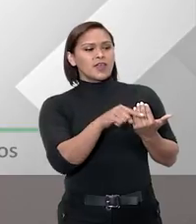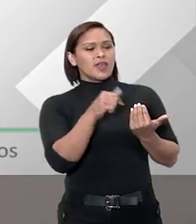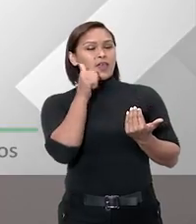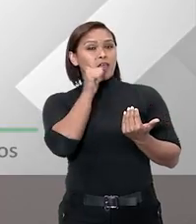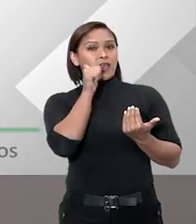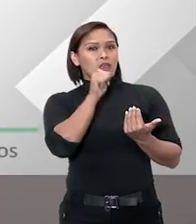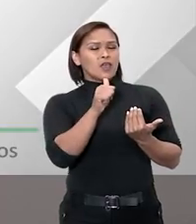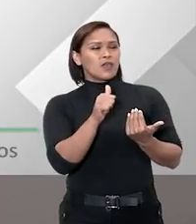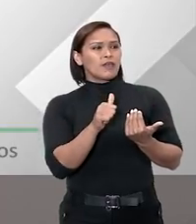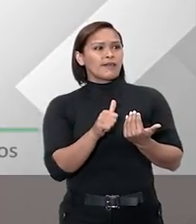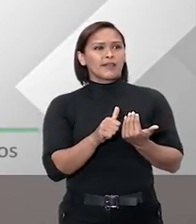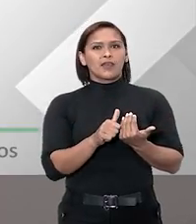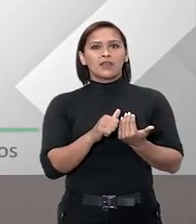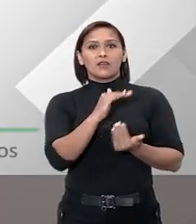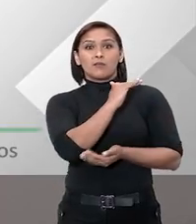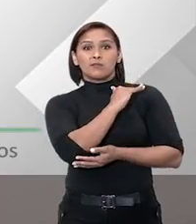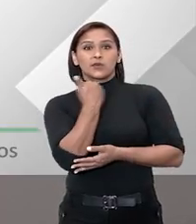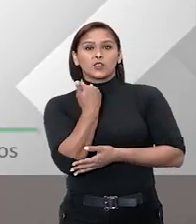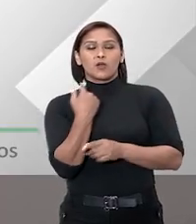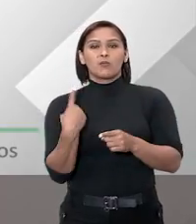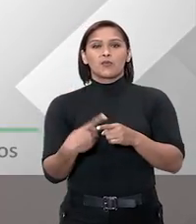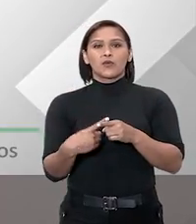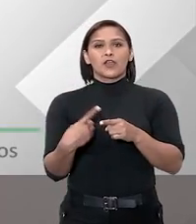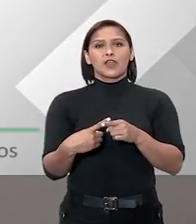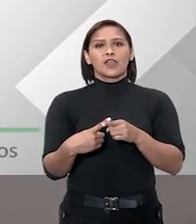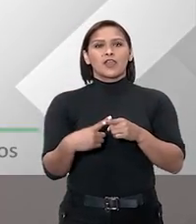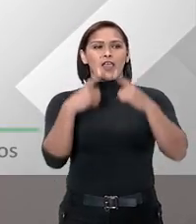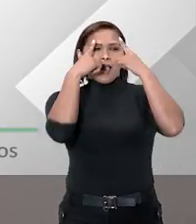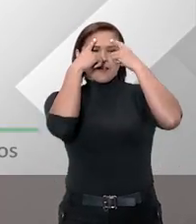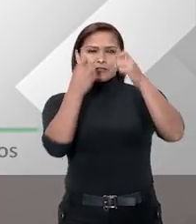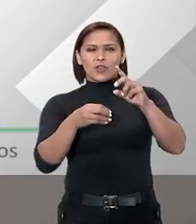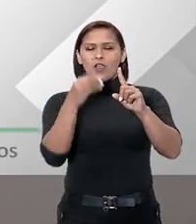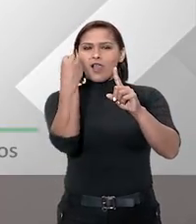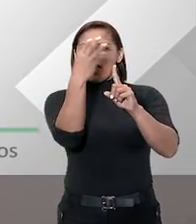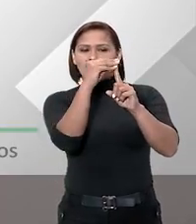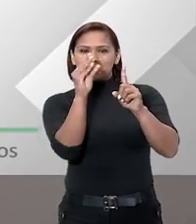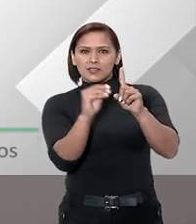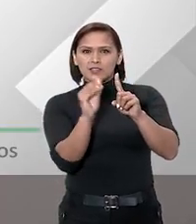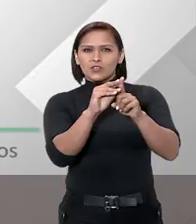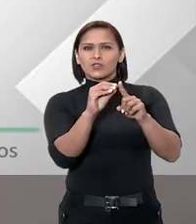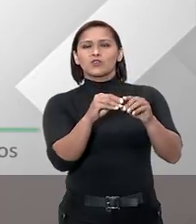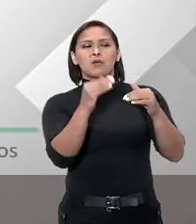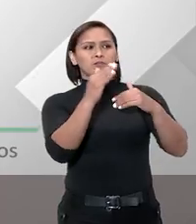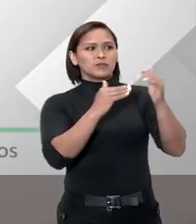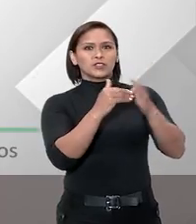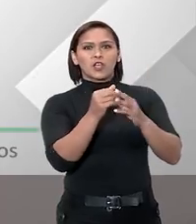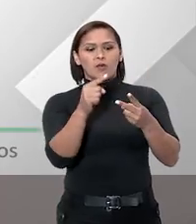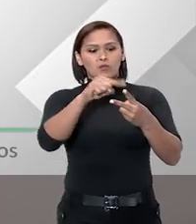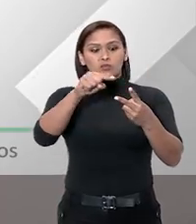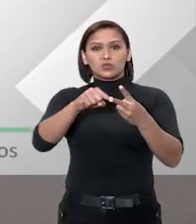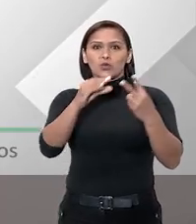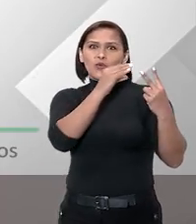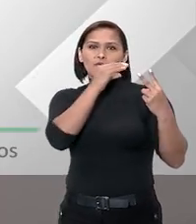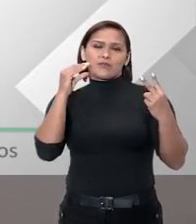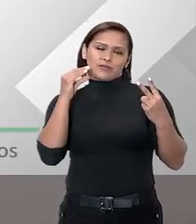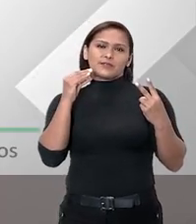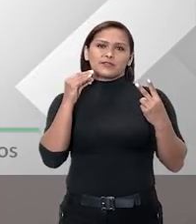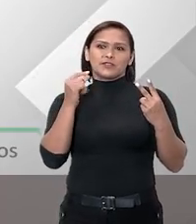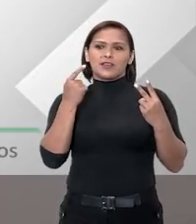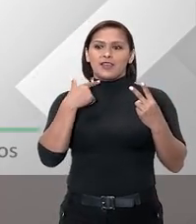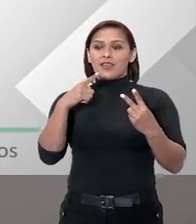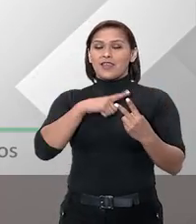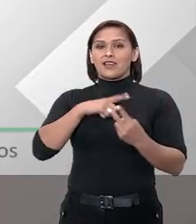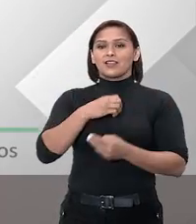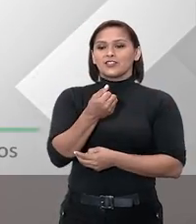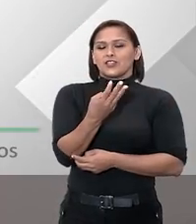tentou o autoextermínio por conta da violência sexual contra ela praticada por dois adultos, e ela